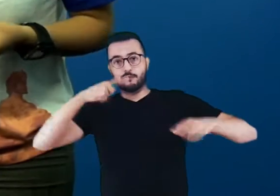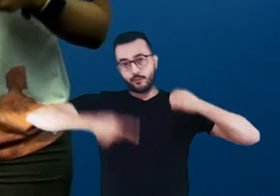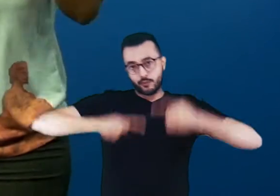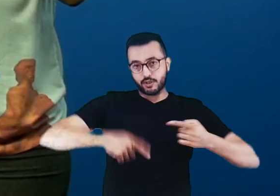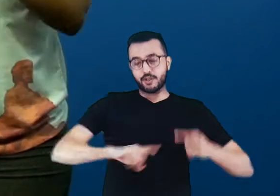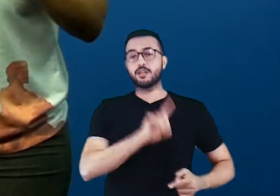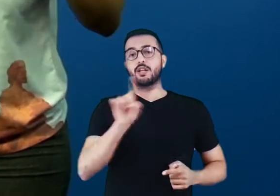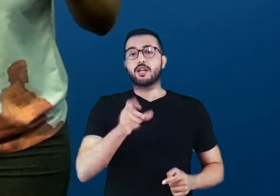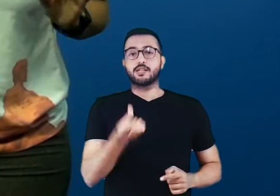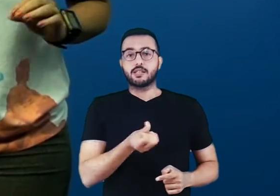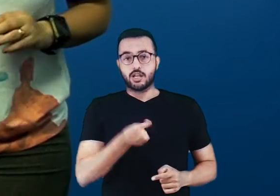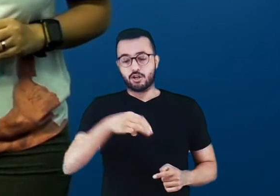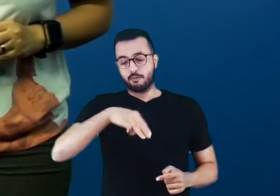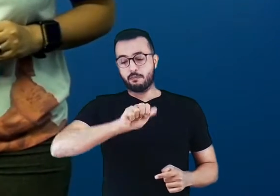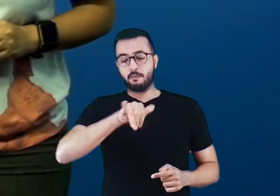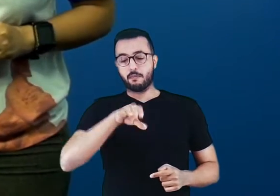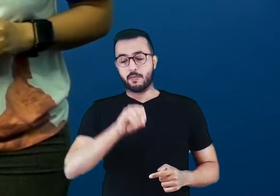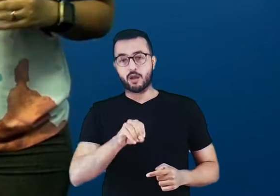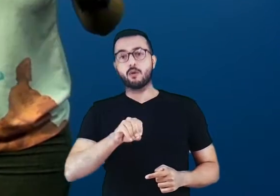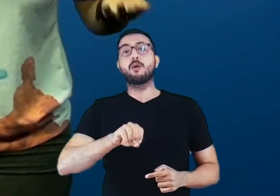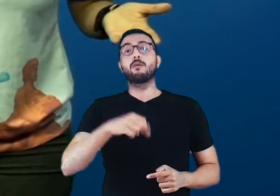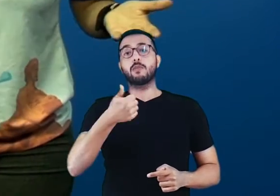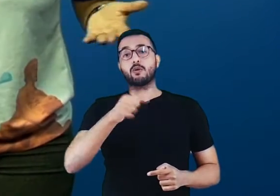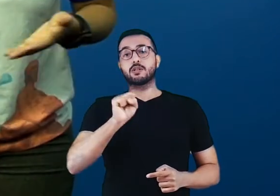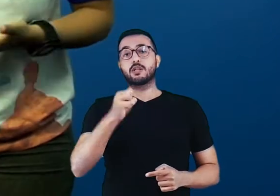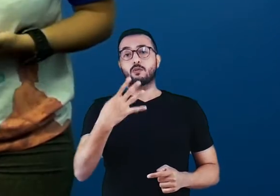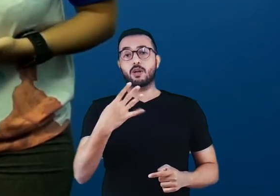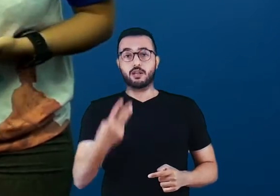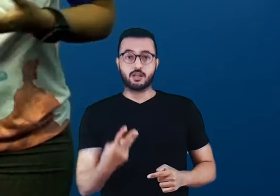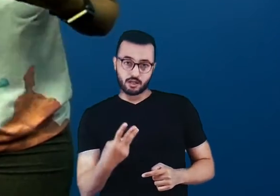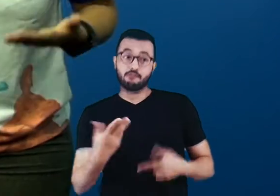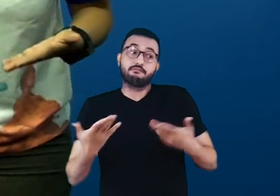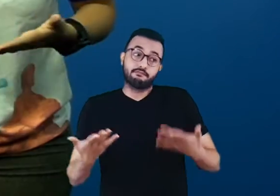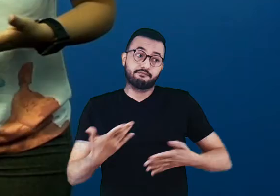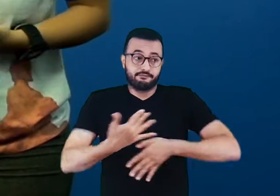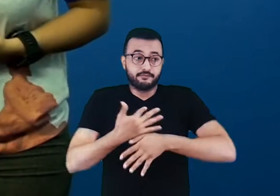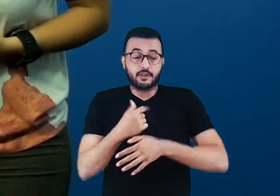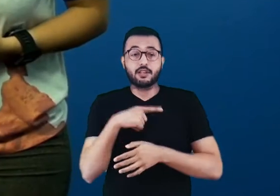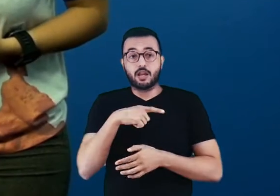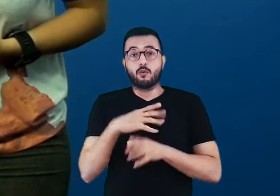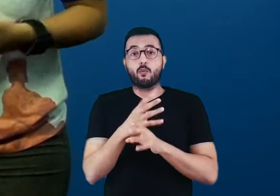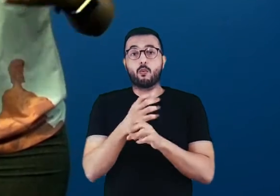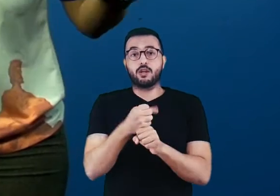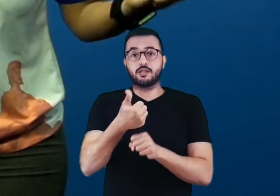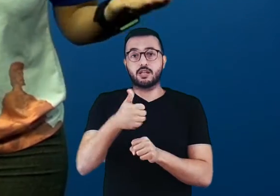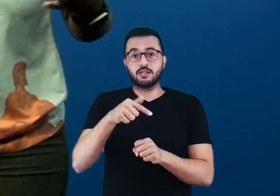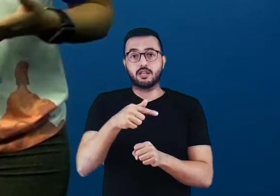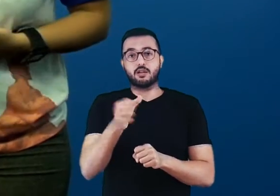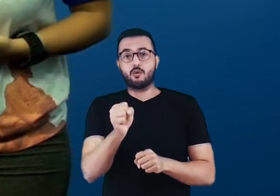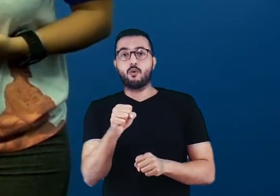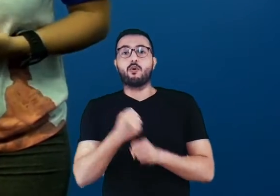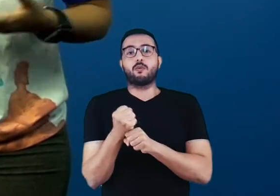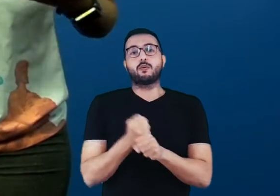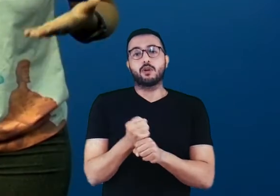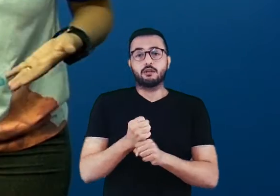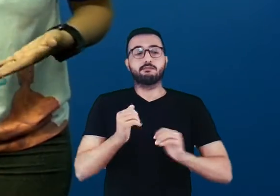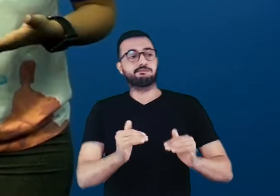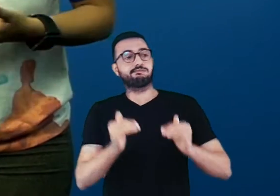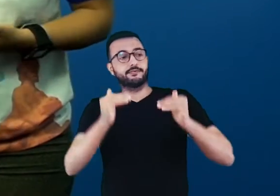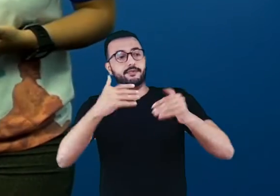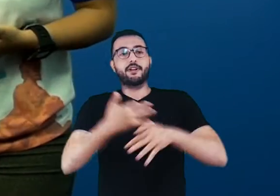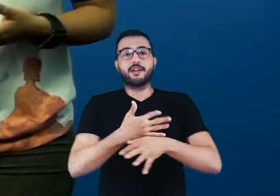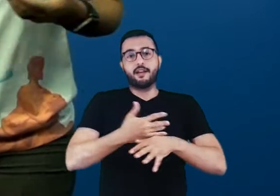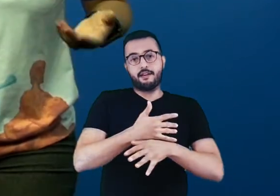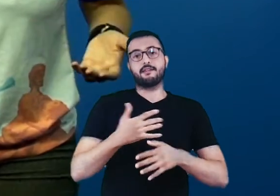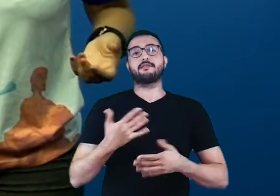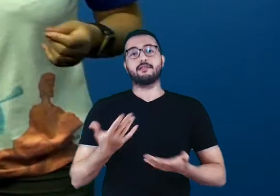de maio de 1843, ou seja, nossa cidade tem 178 anos, quando ela foi elevada à categoria